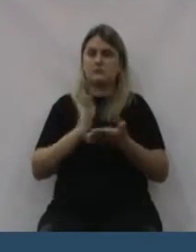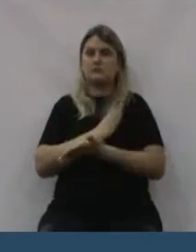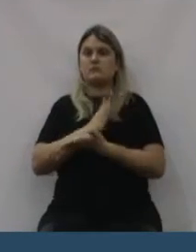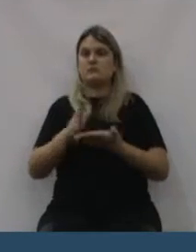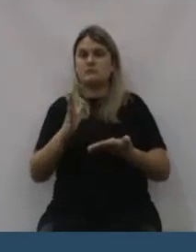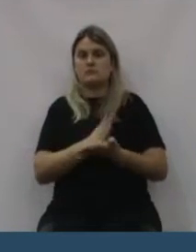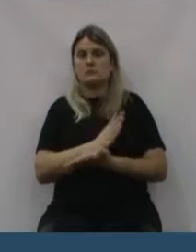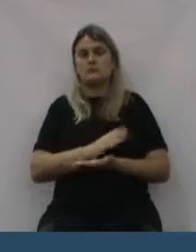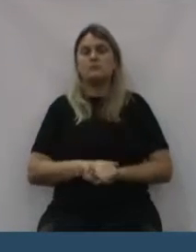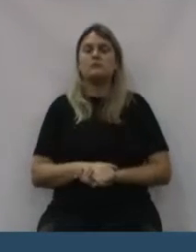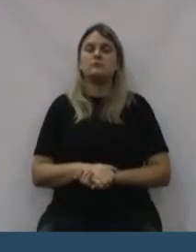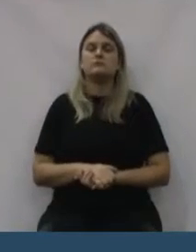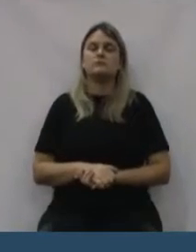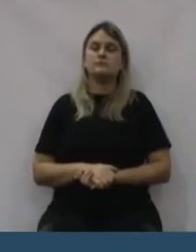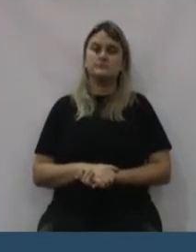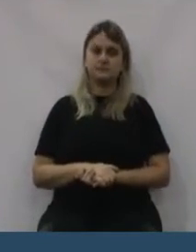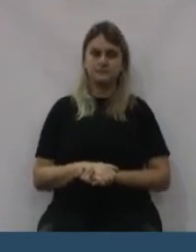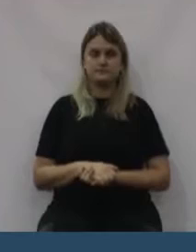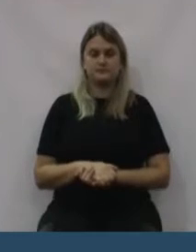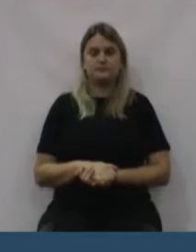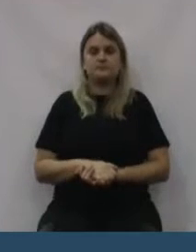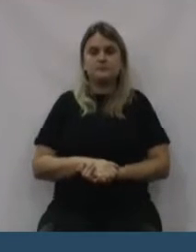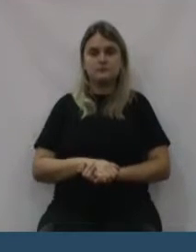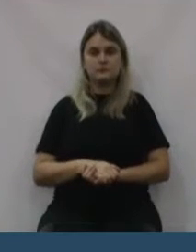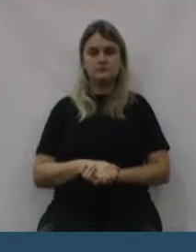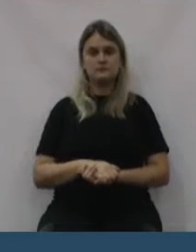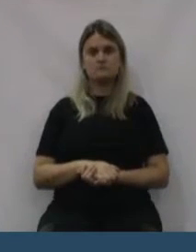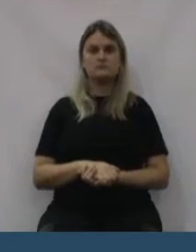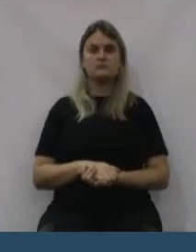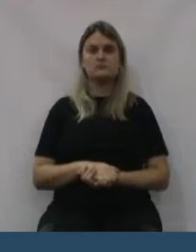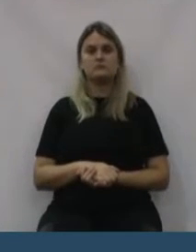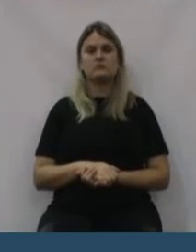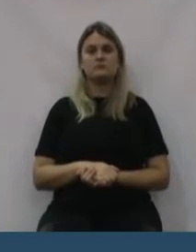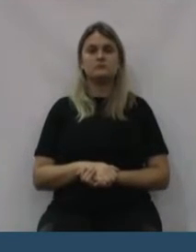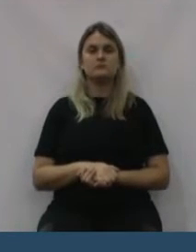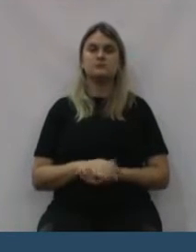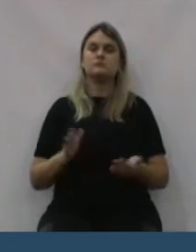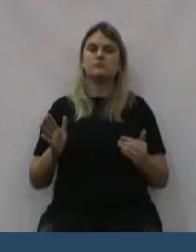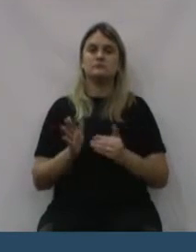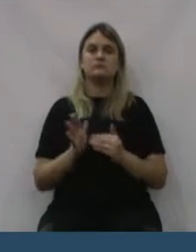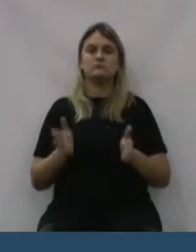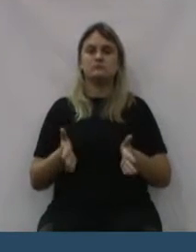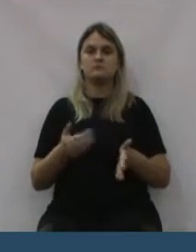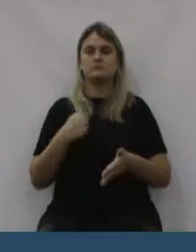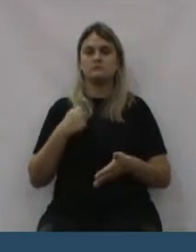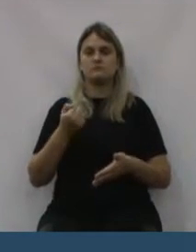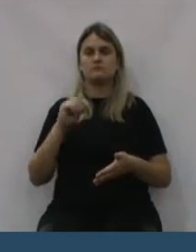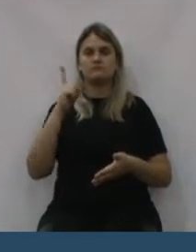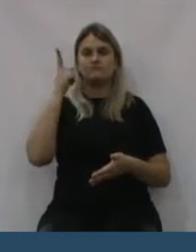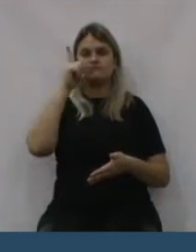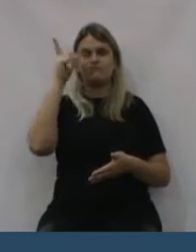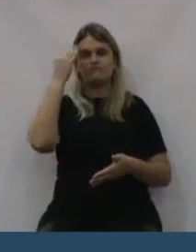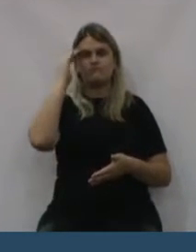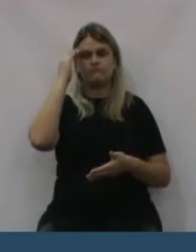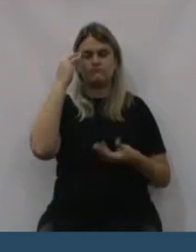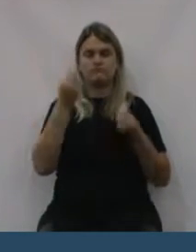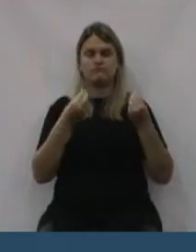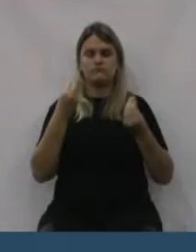existe empresa dentro do nosso sistema econômico que não queira obter